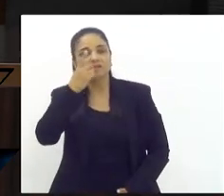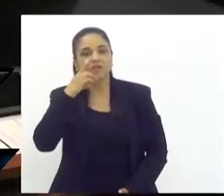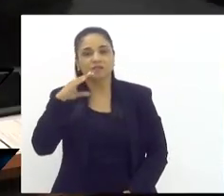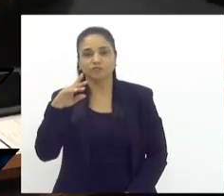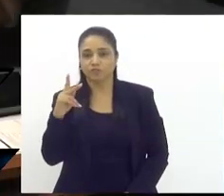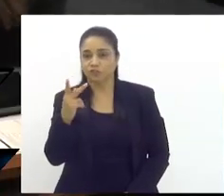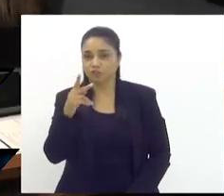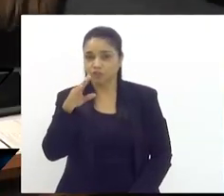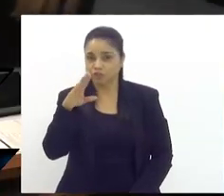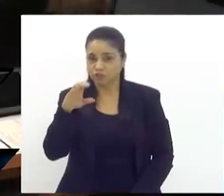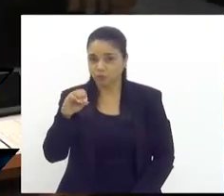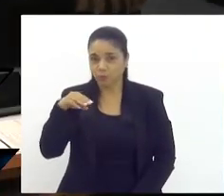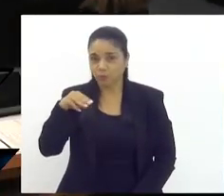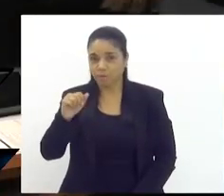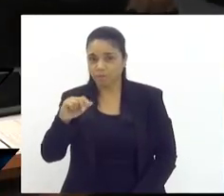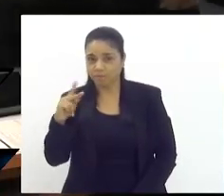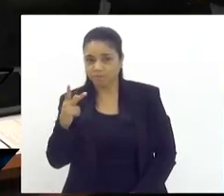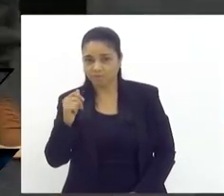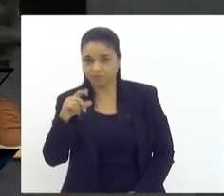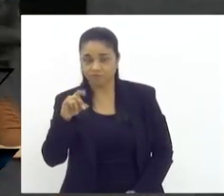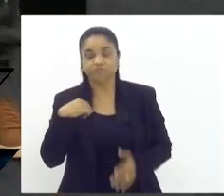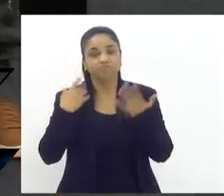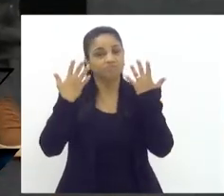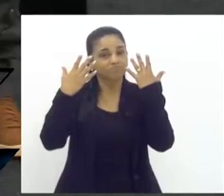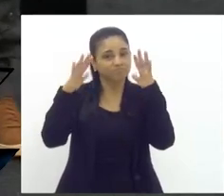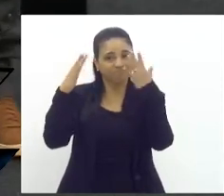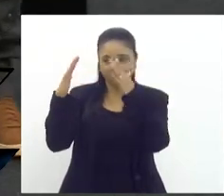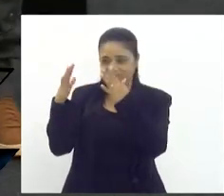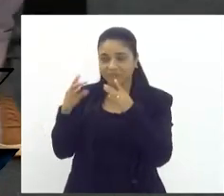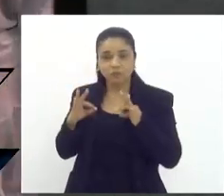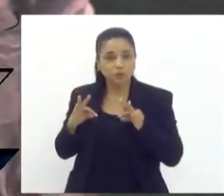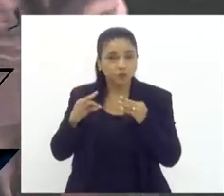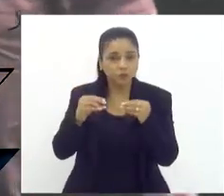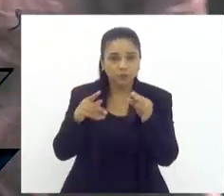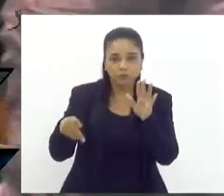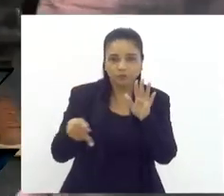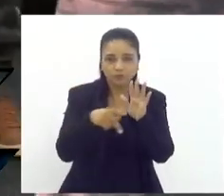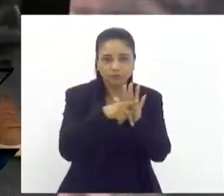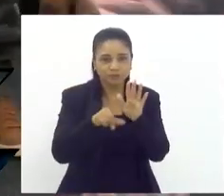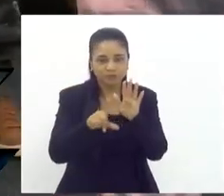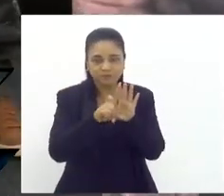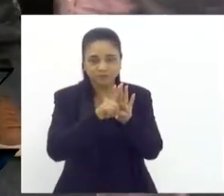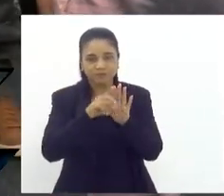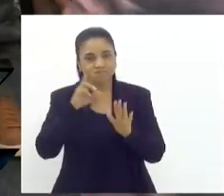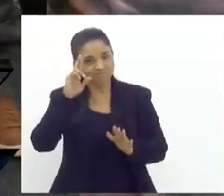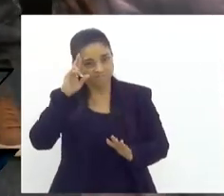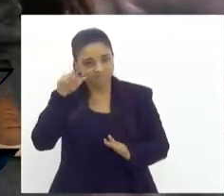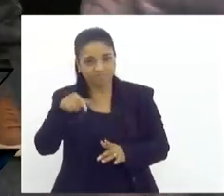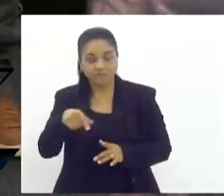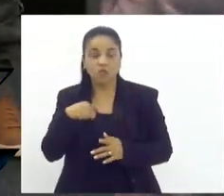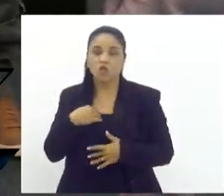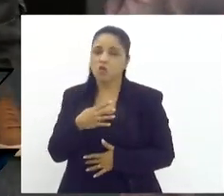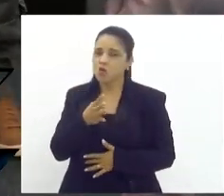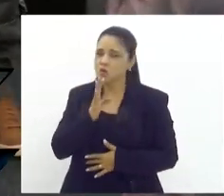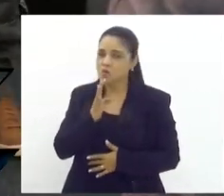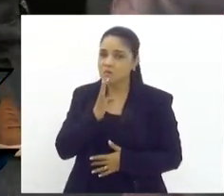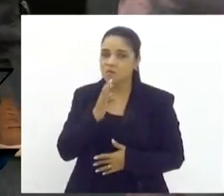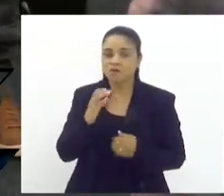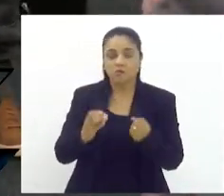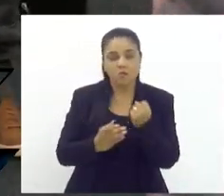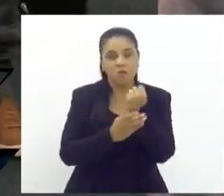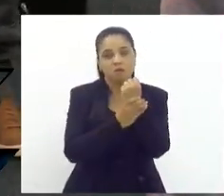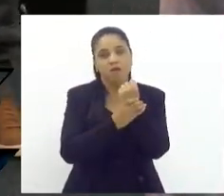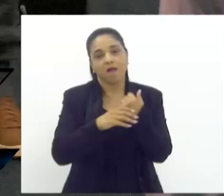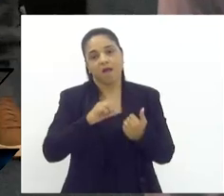Machado parabenizar todos os autores desse projeto de lei dizer que é um reconhecimento aos agentes